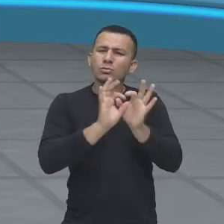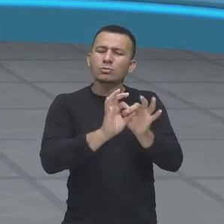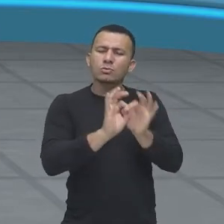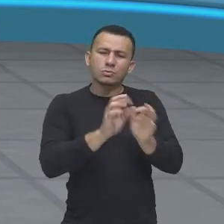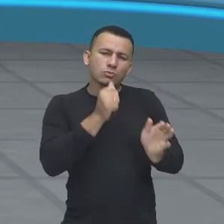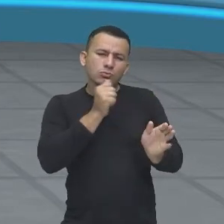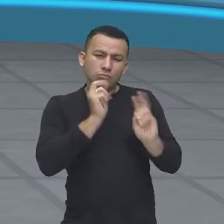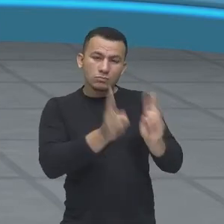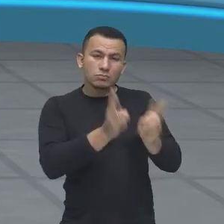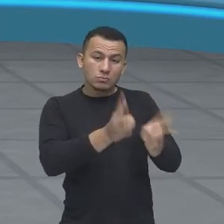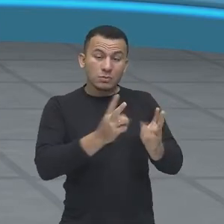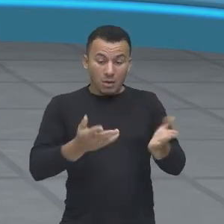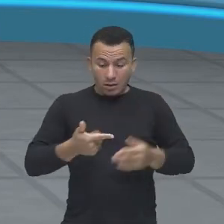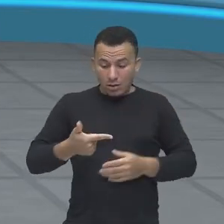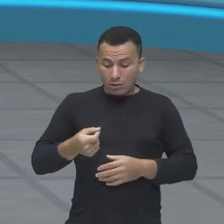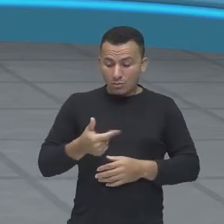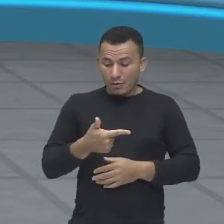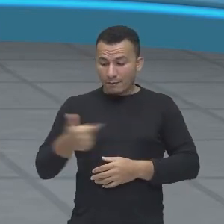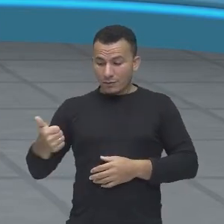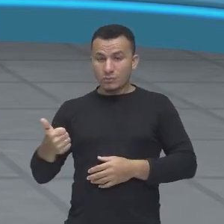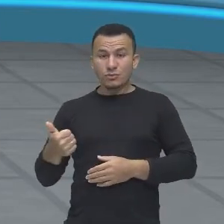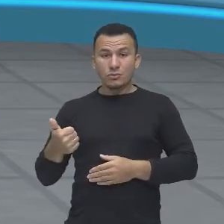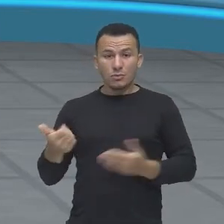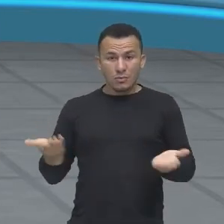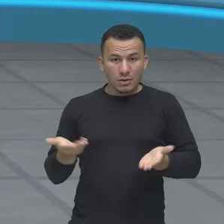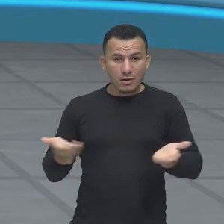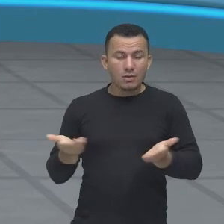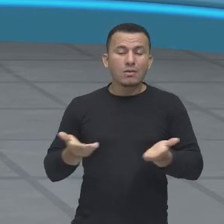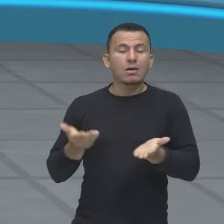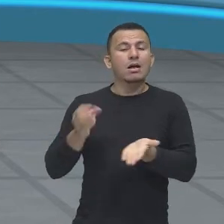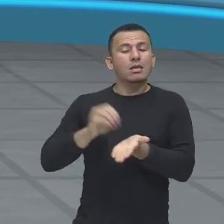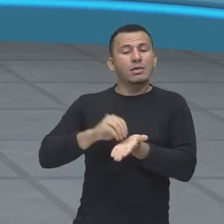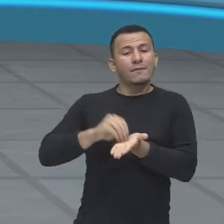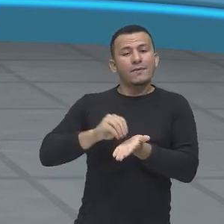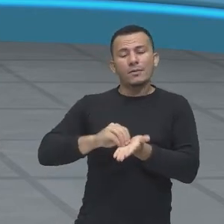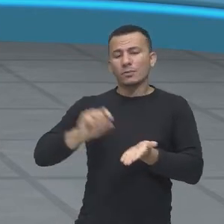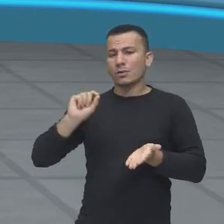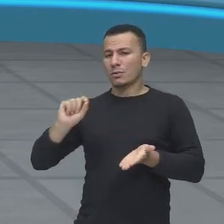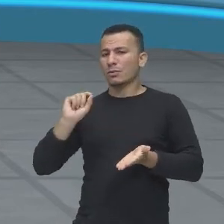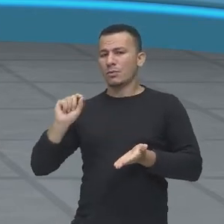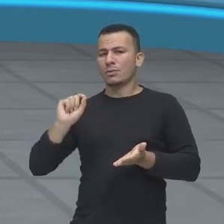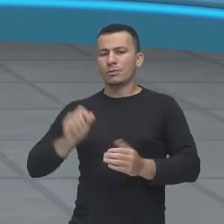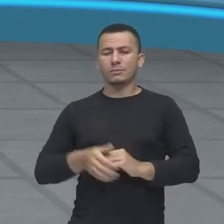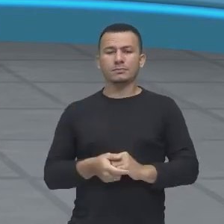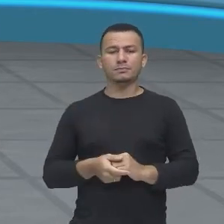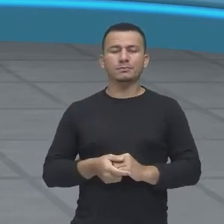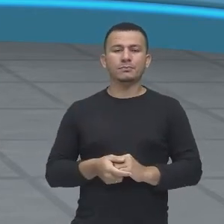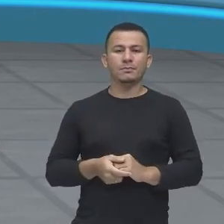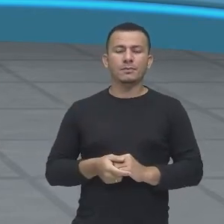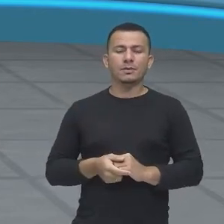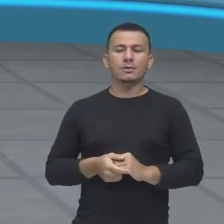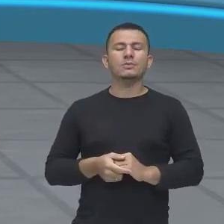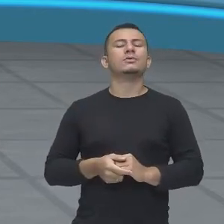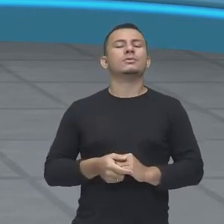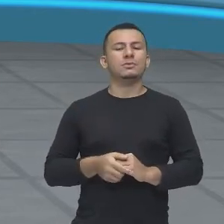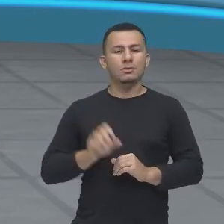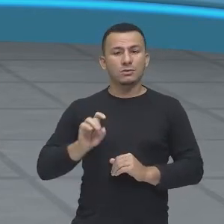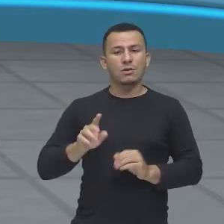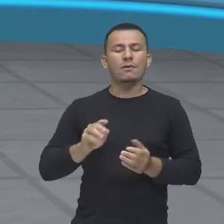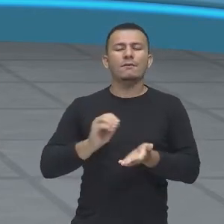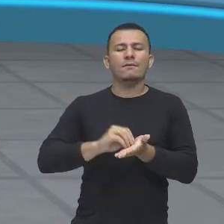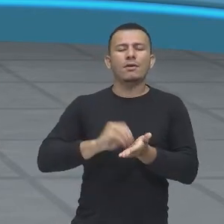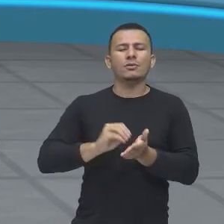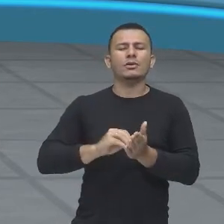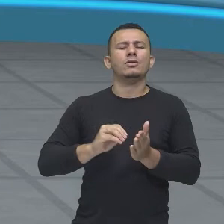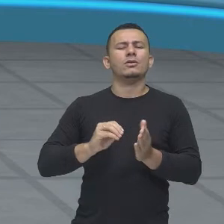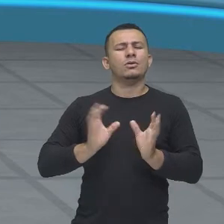faltando aí, né, agora, 2021, quando essa aula está sendo transmitida, está faltando aí só as casas legislativas, né, os deputados,